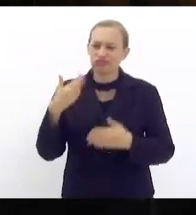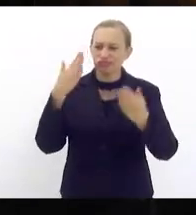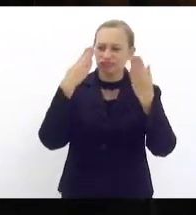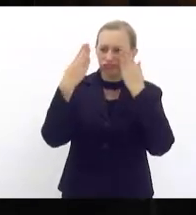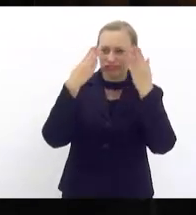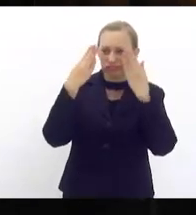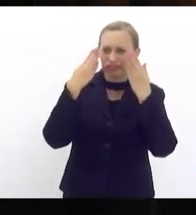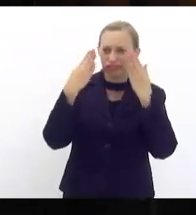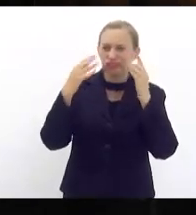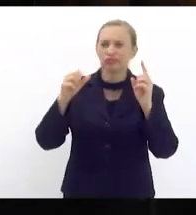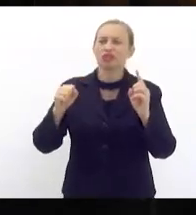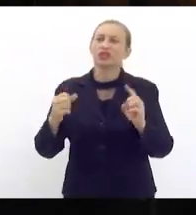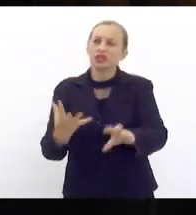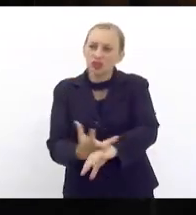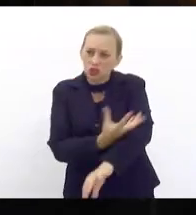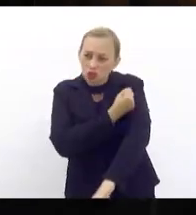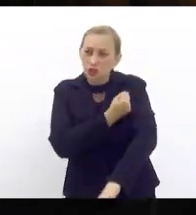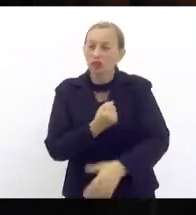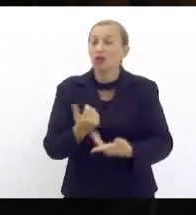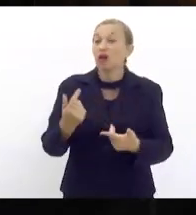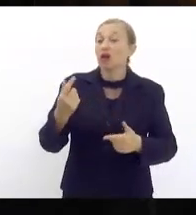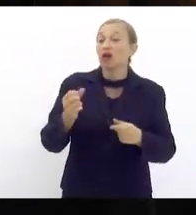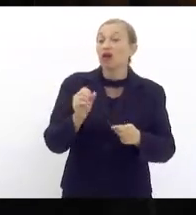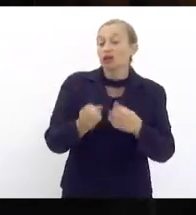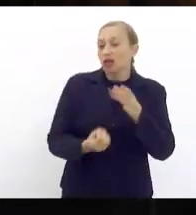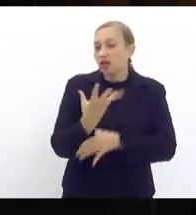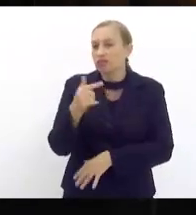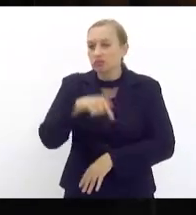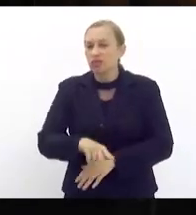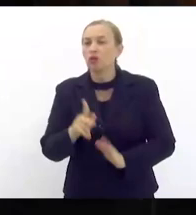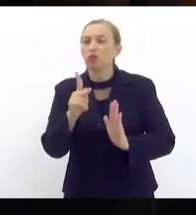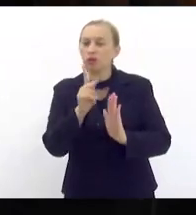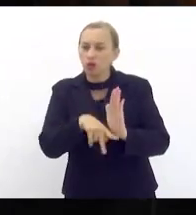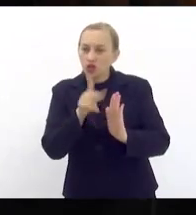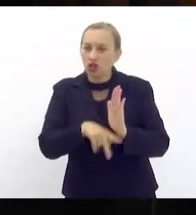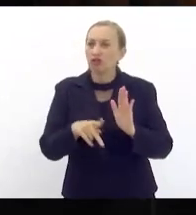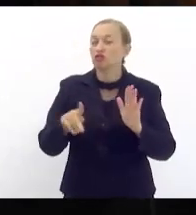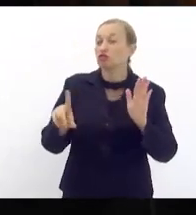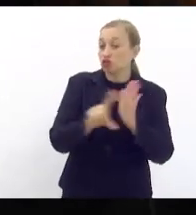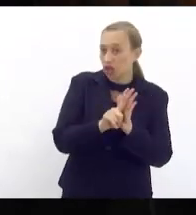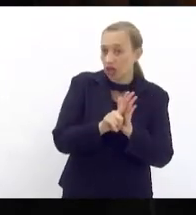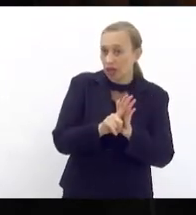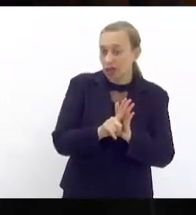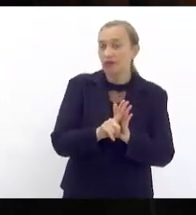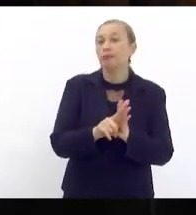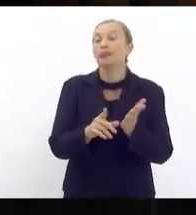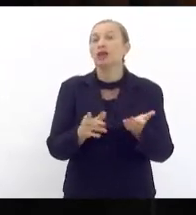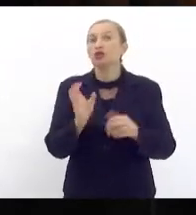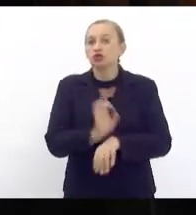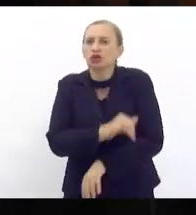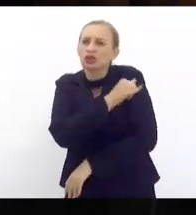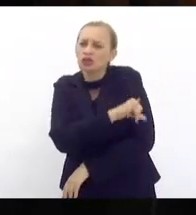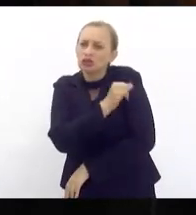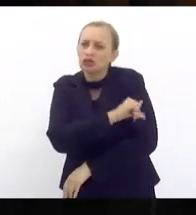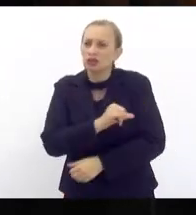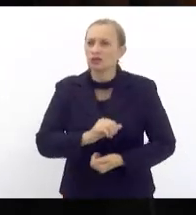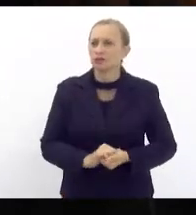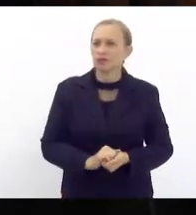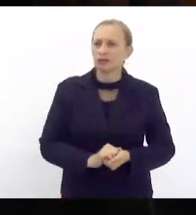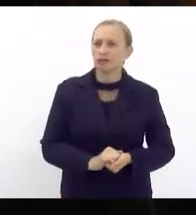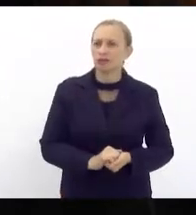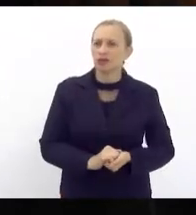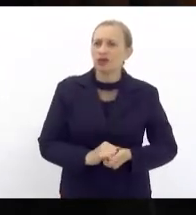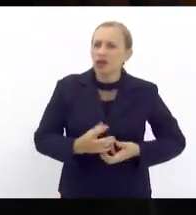Presidente nós fizemos aqui um projeto de lei que virou lei no estado do Rio de Janeiro para ter